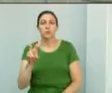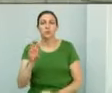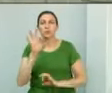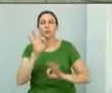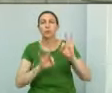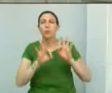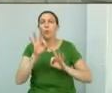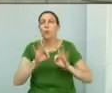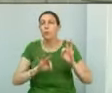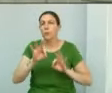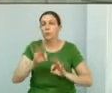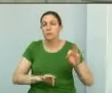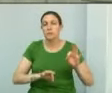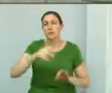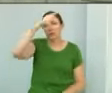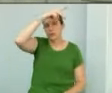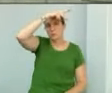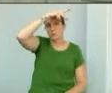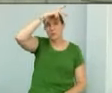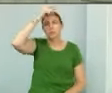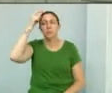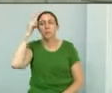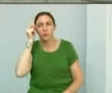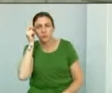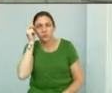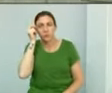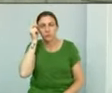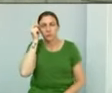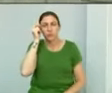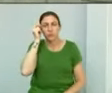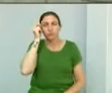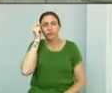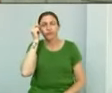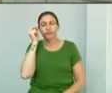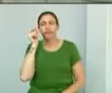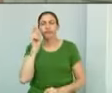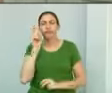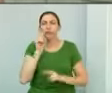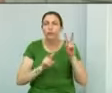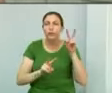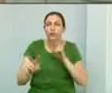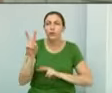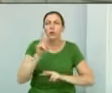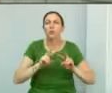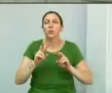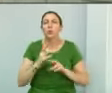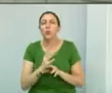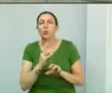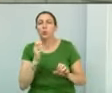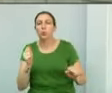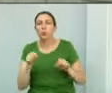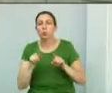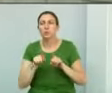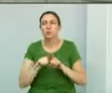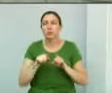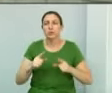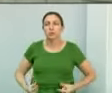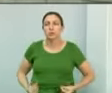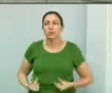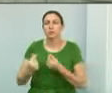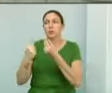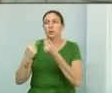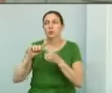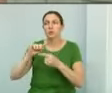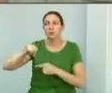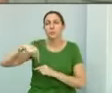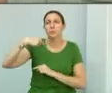Poder Executivo e projetando as receitas e despesas para o próximo exercício. Saudamos as autoridades que